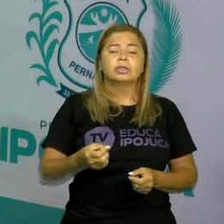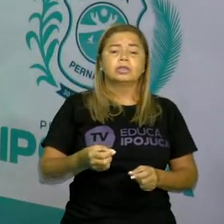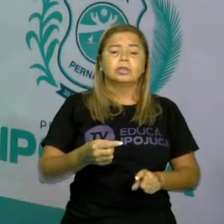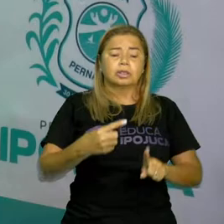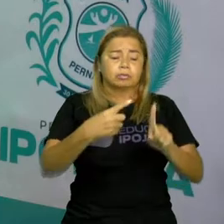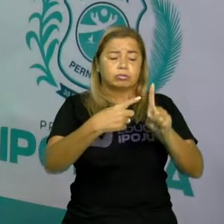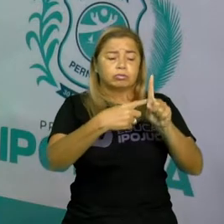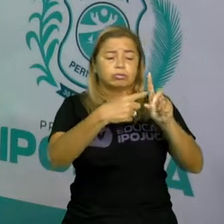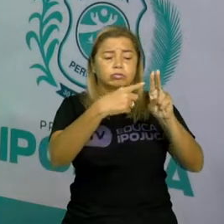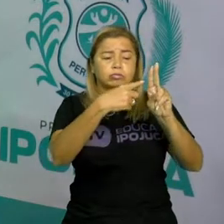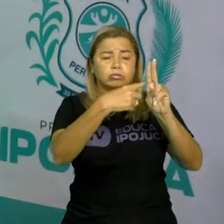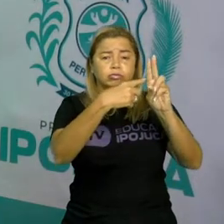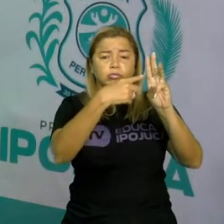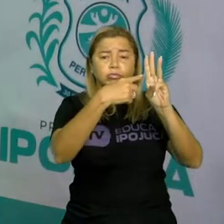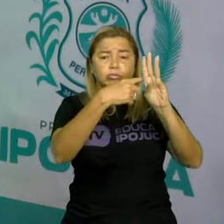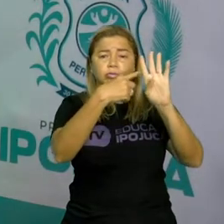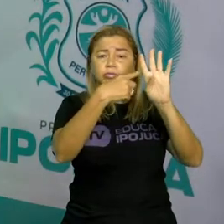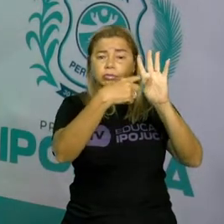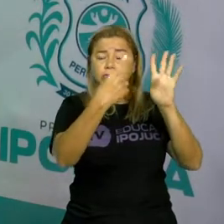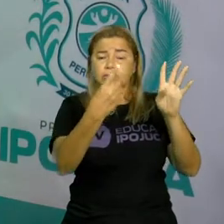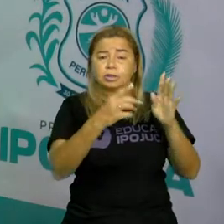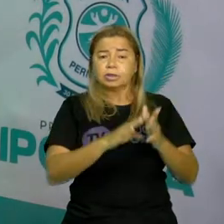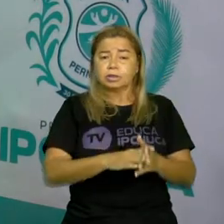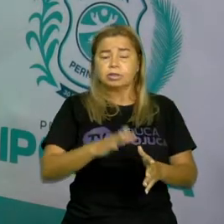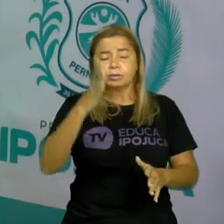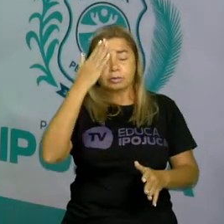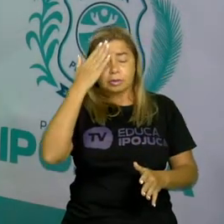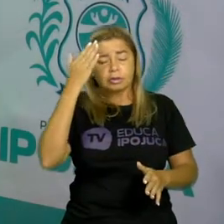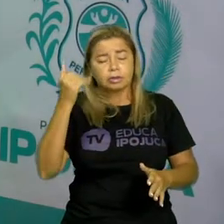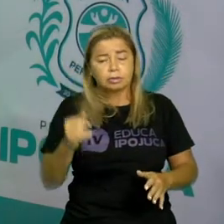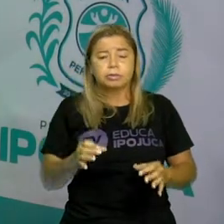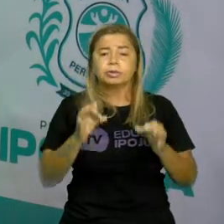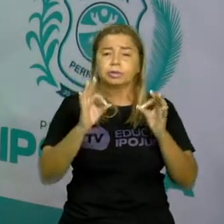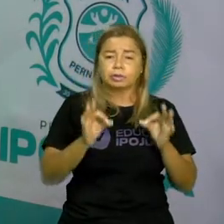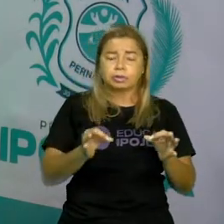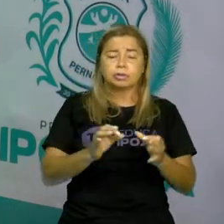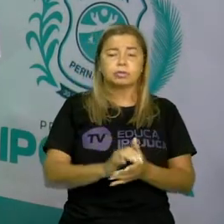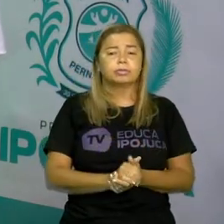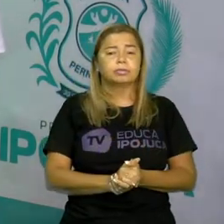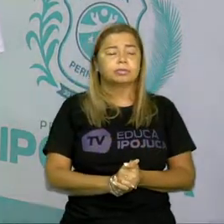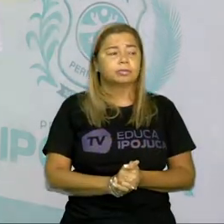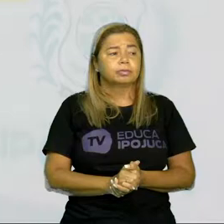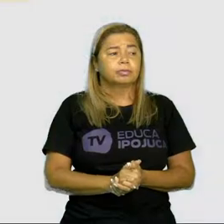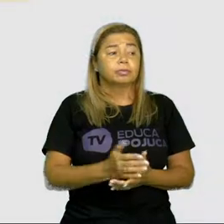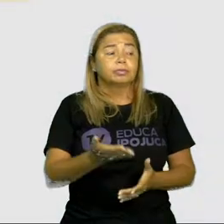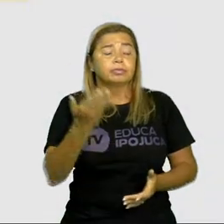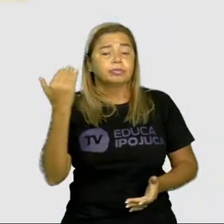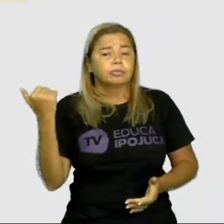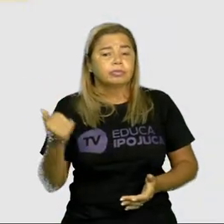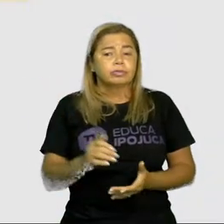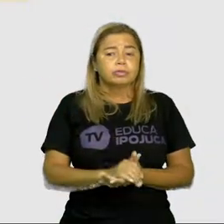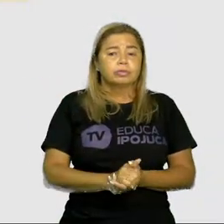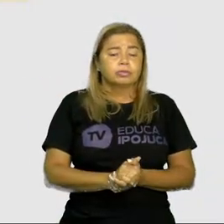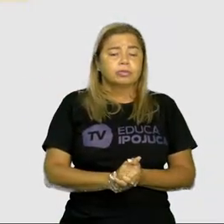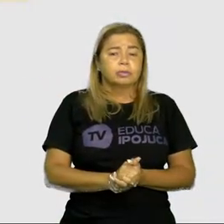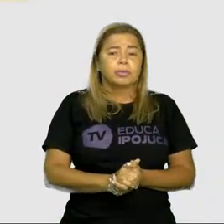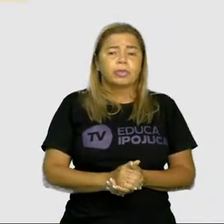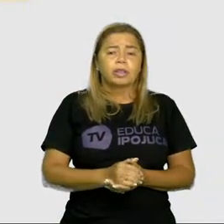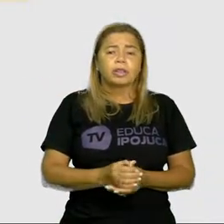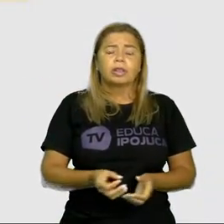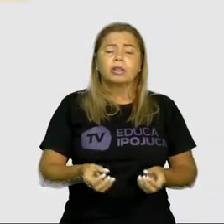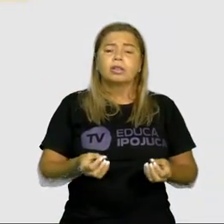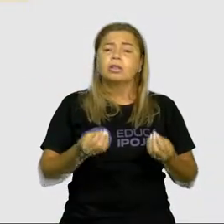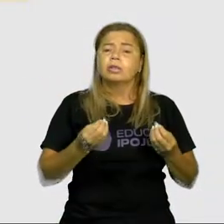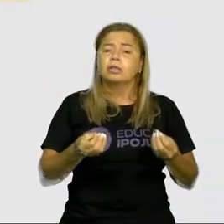centena, dezena e as unidades para saber, certo? E vamos aqui. Como posso representar esse